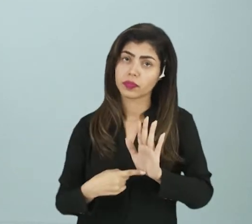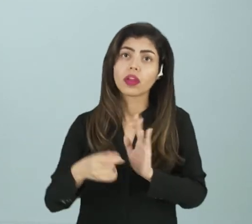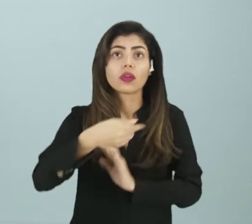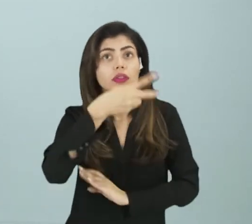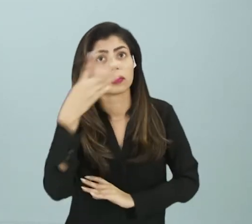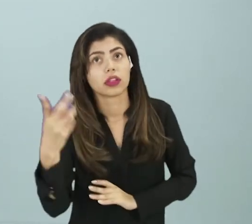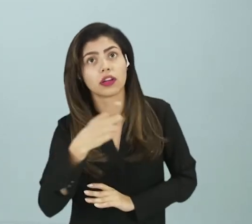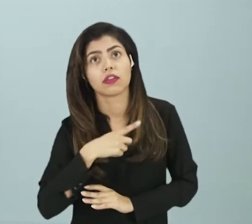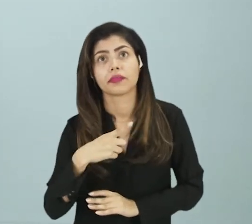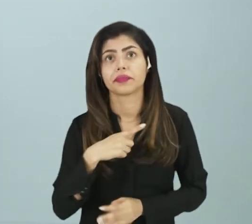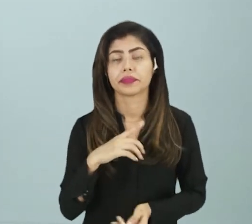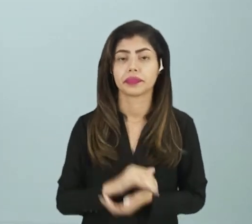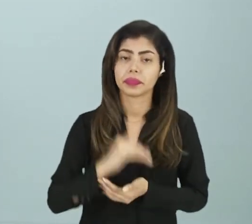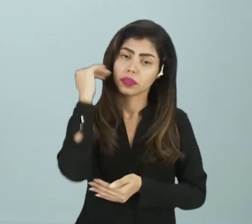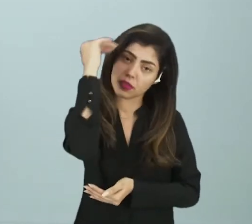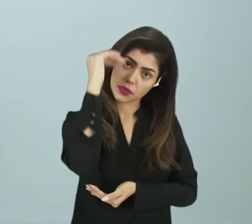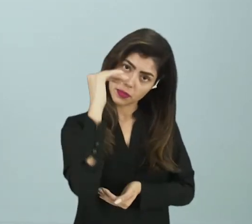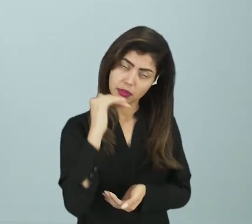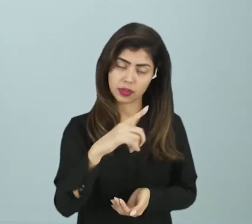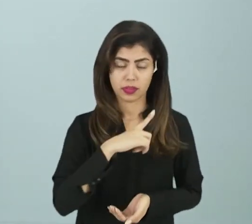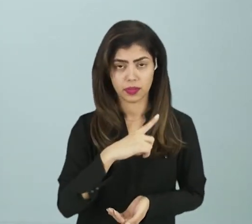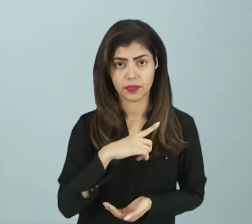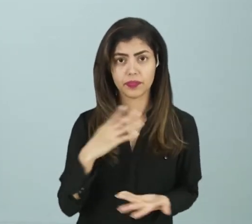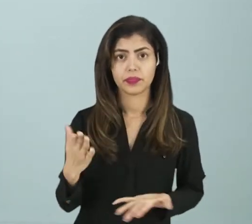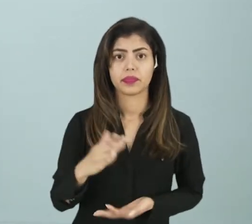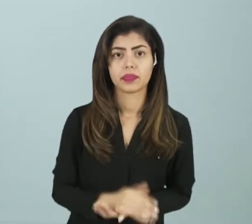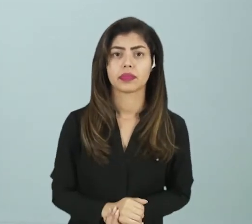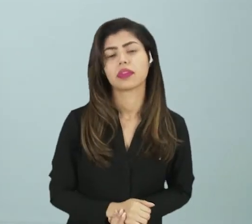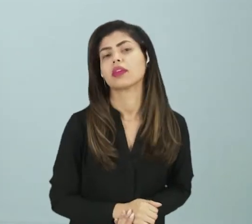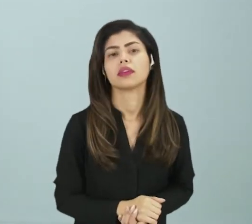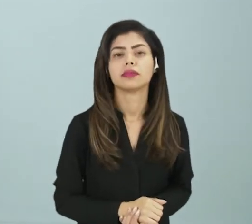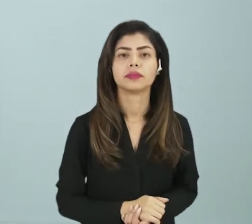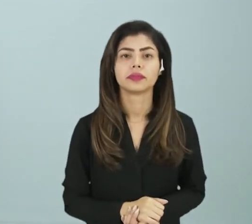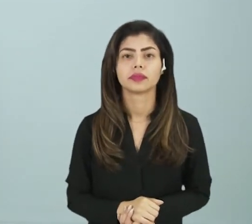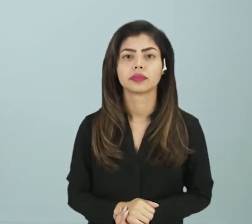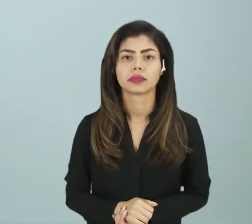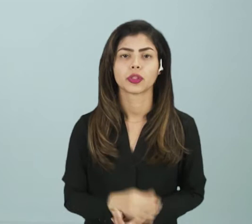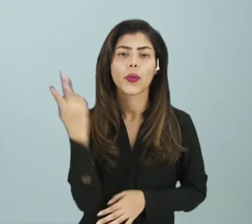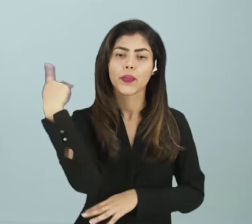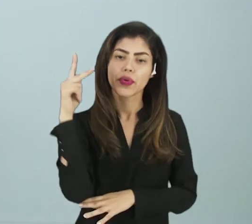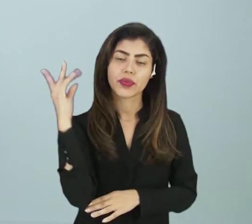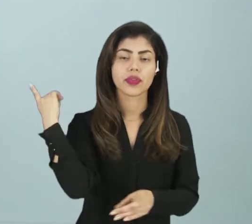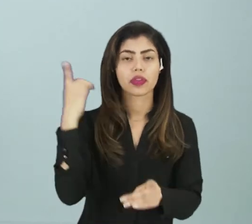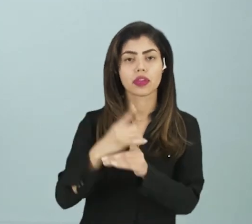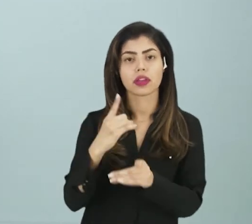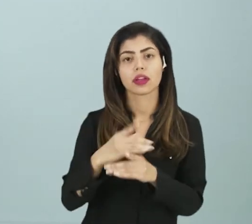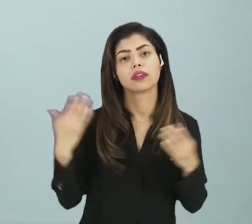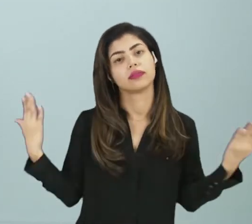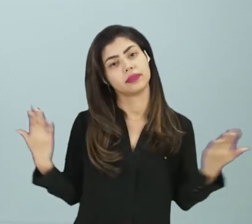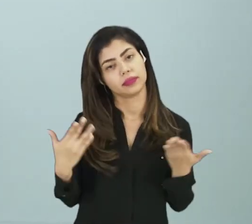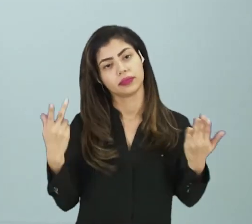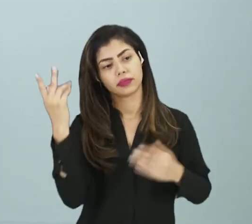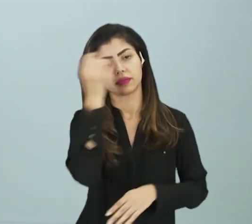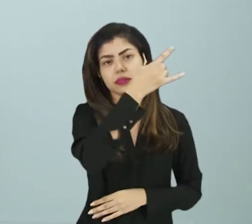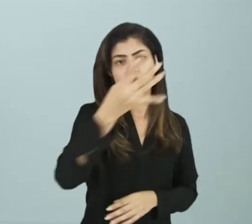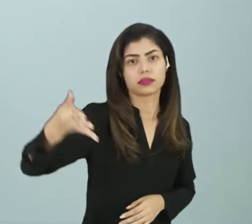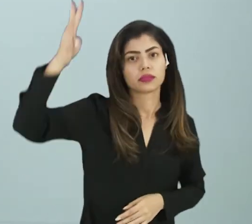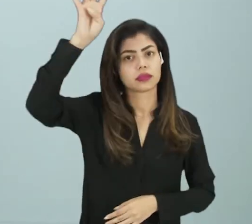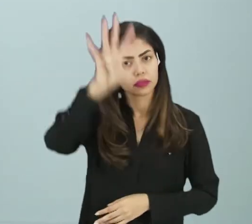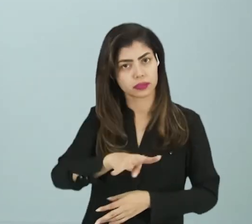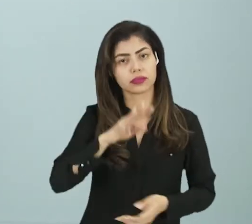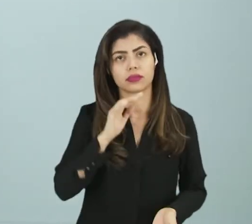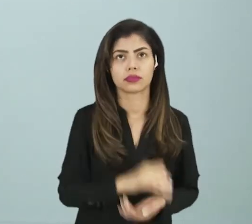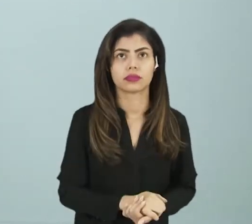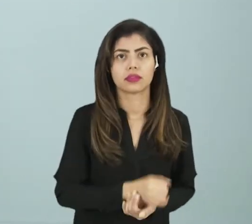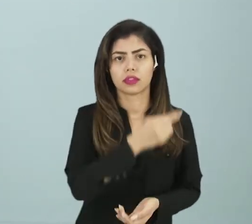a quantidade de camadas que ele possui em início nós podemos identificar o período que ele se encontra na tabela periódica e